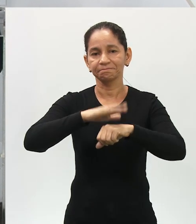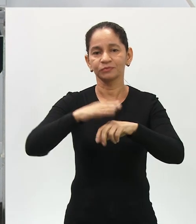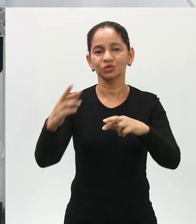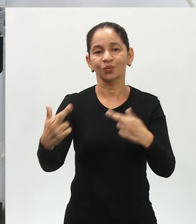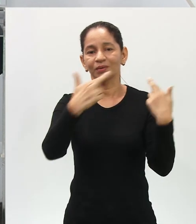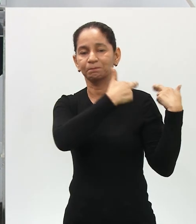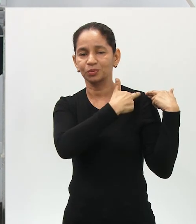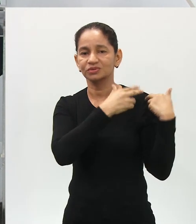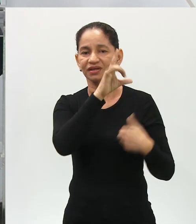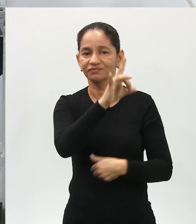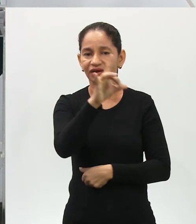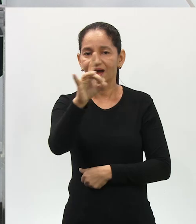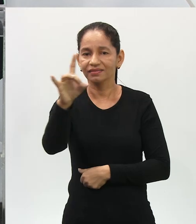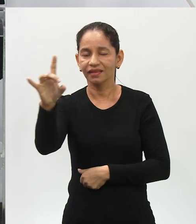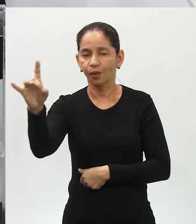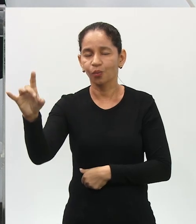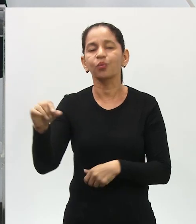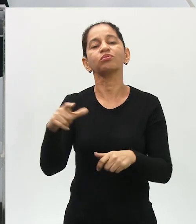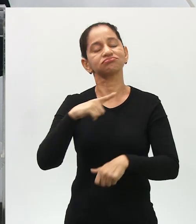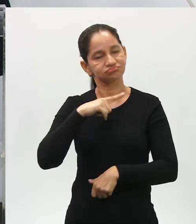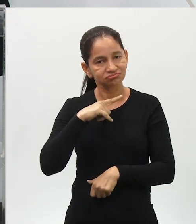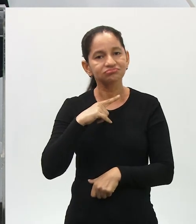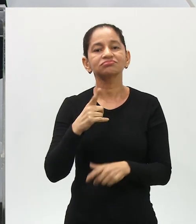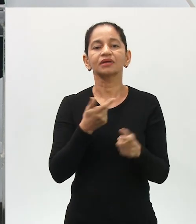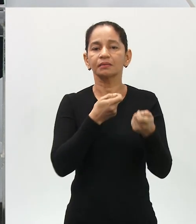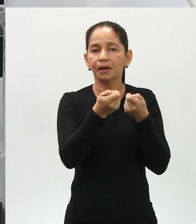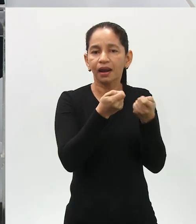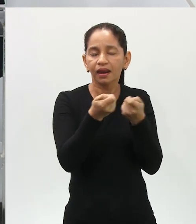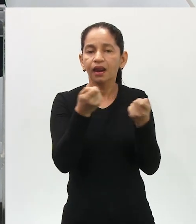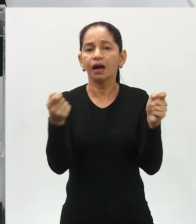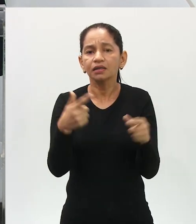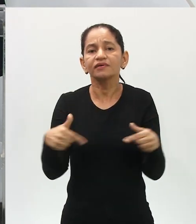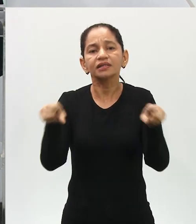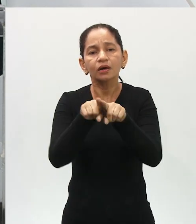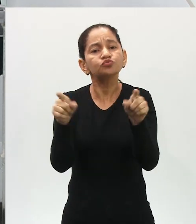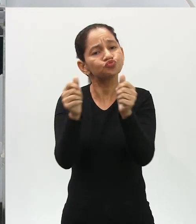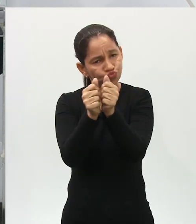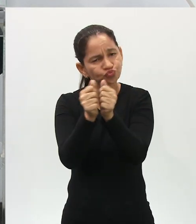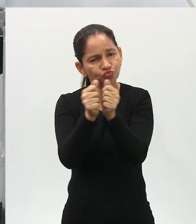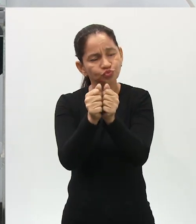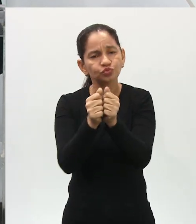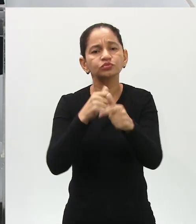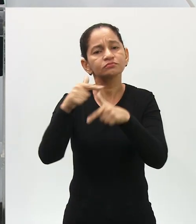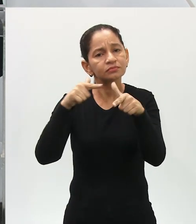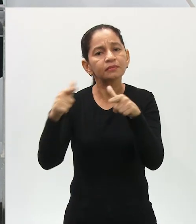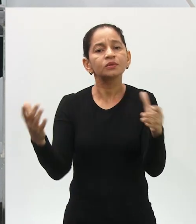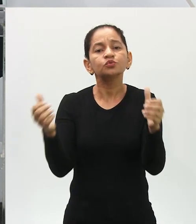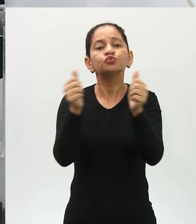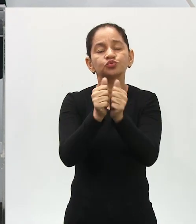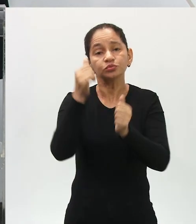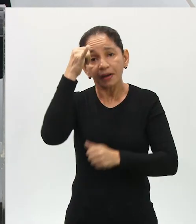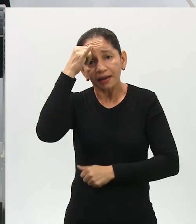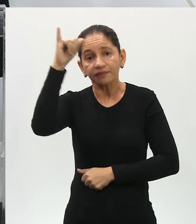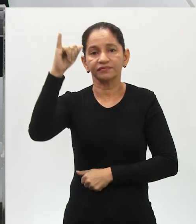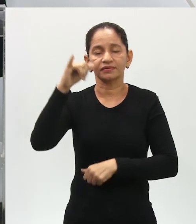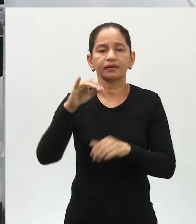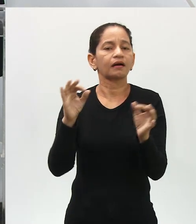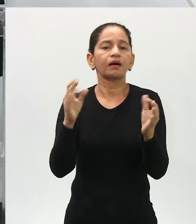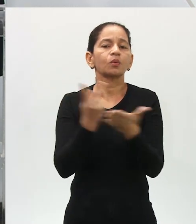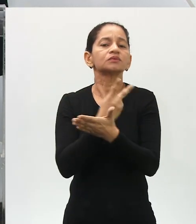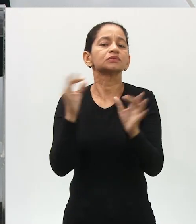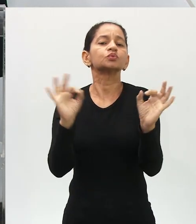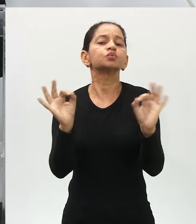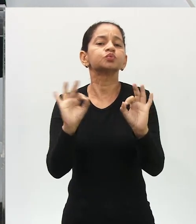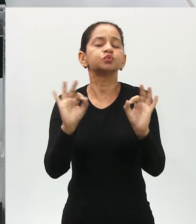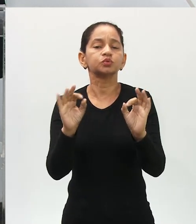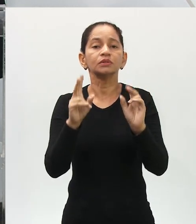nós vamos ter, então, unidades que vão estar, né, concomitante à execução do orçamento, de modo preventivo,